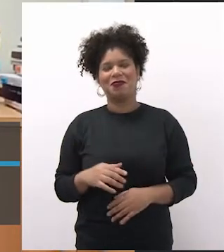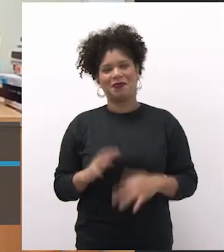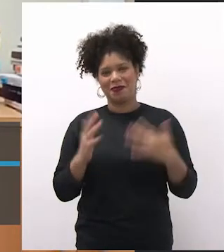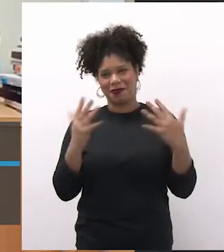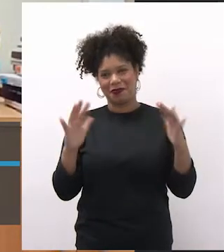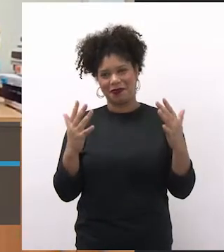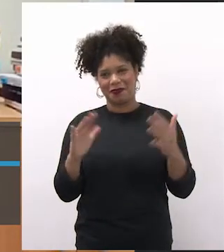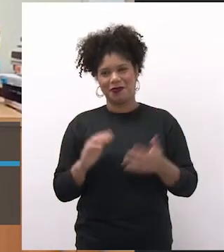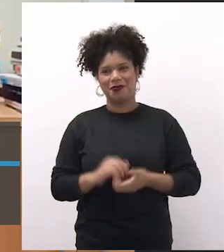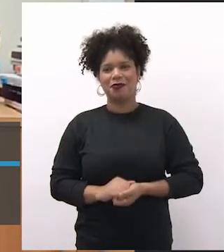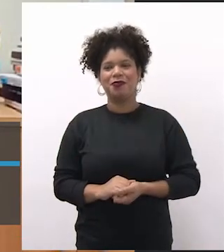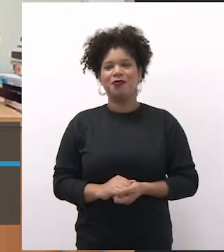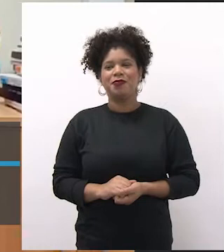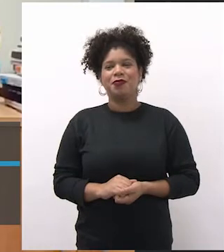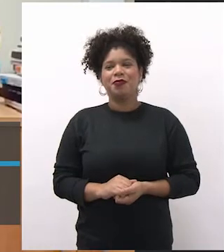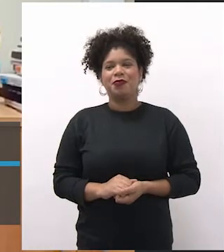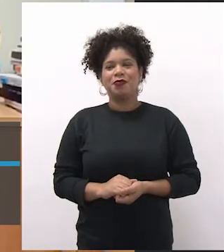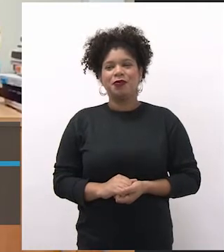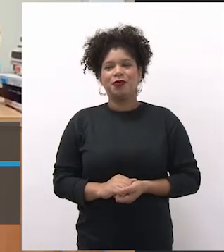parabéns.